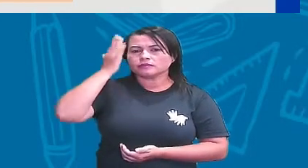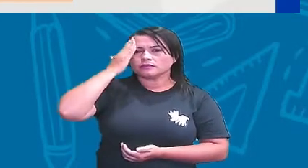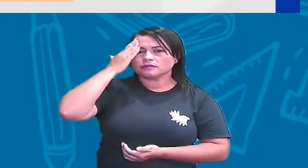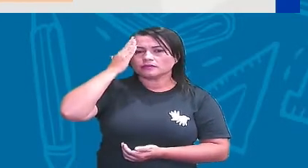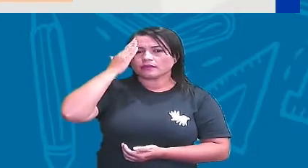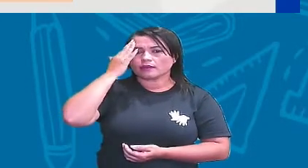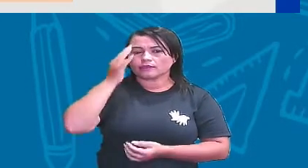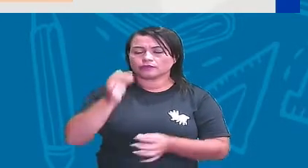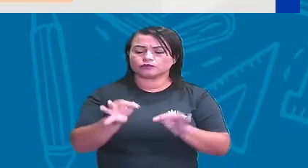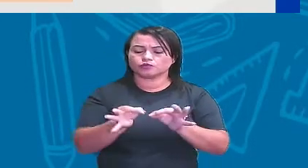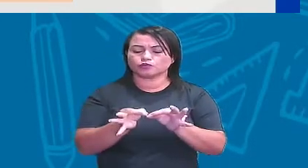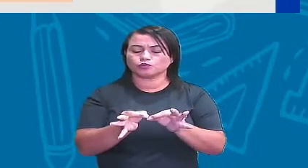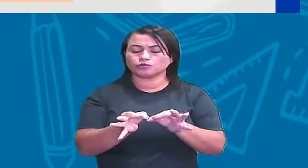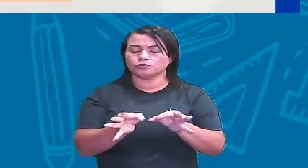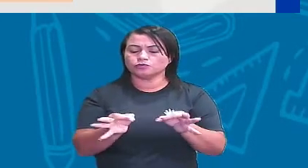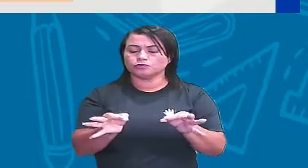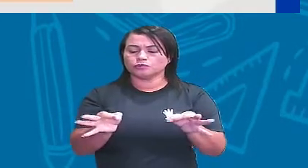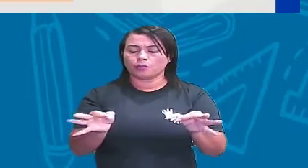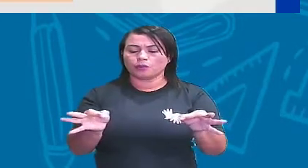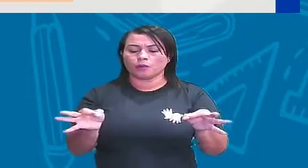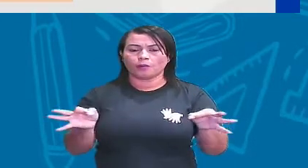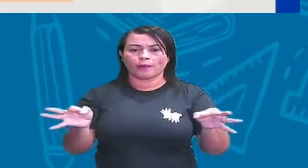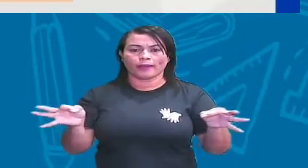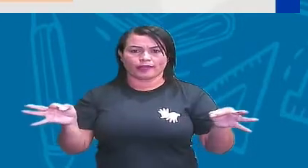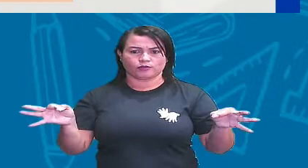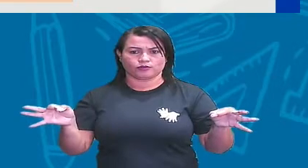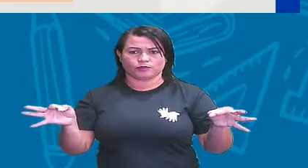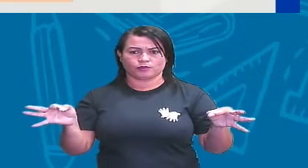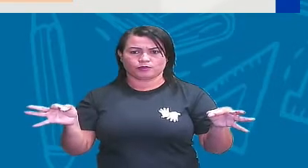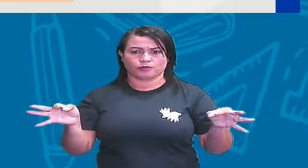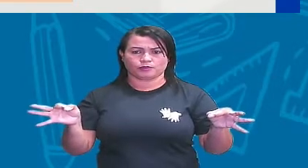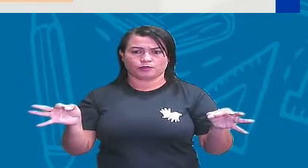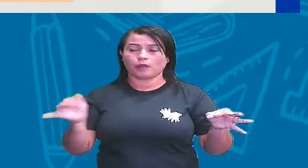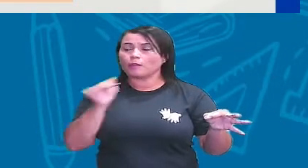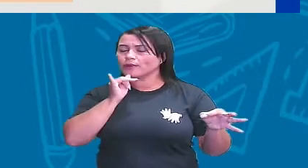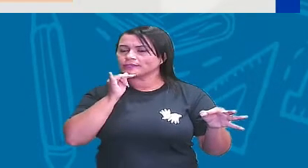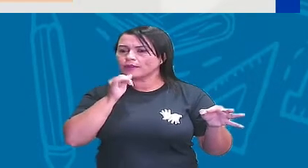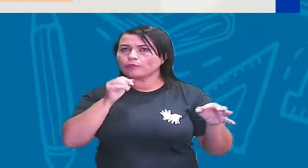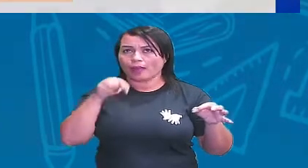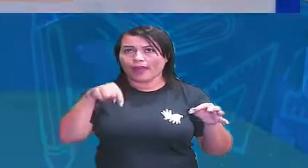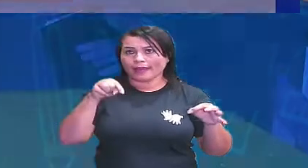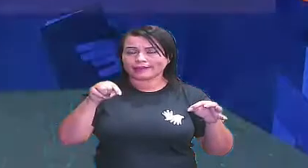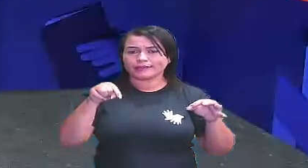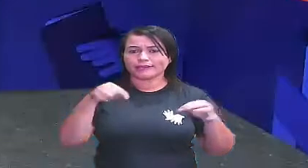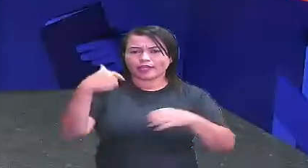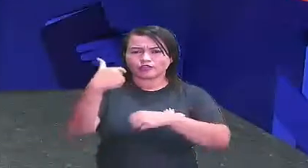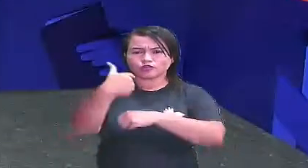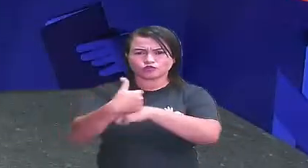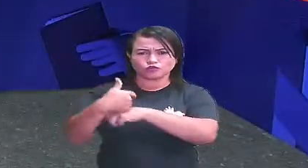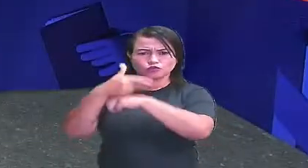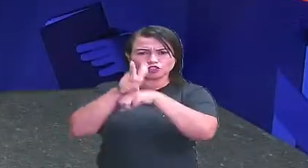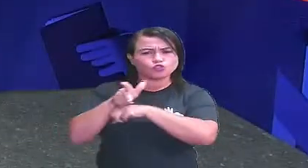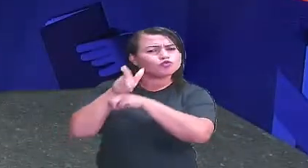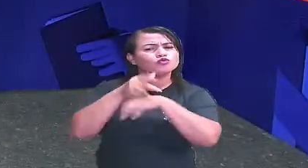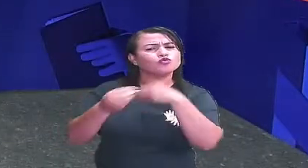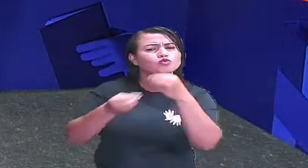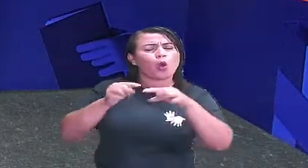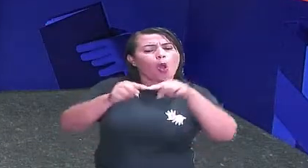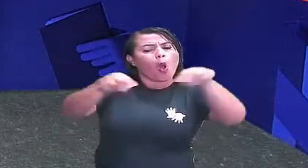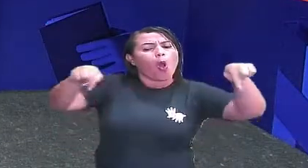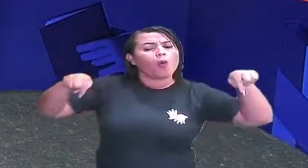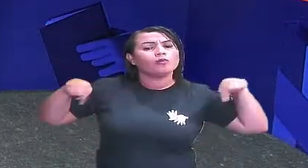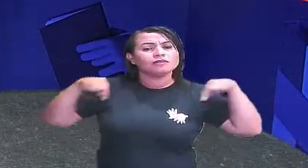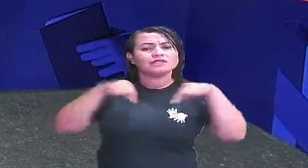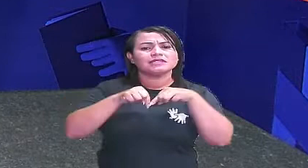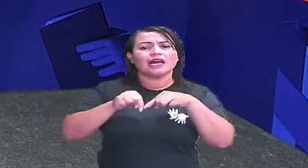comprimento aqui de um dos lados aqui do estúdio, né? De uma das paredes. Qual é o comprimento